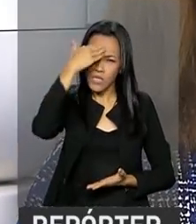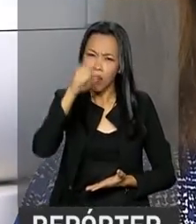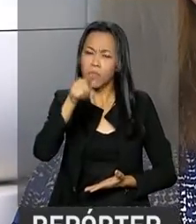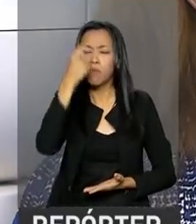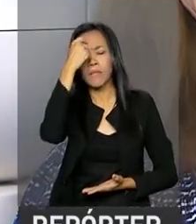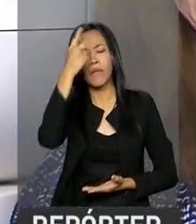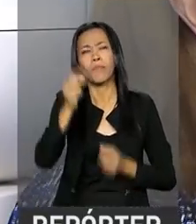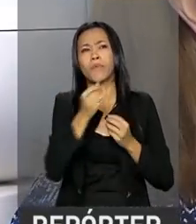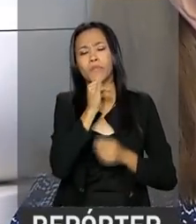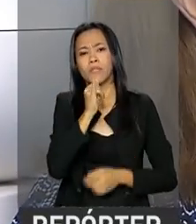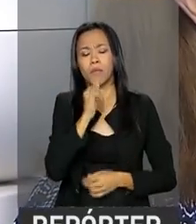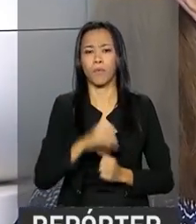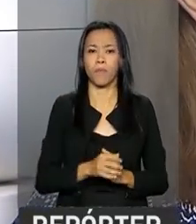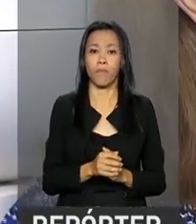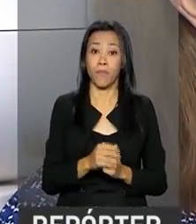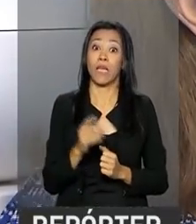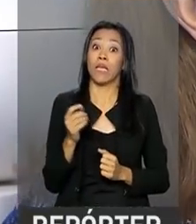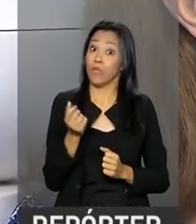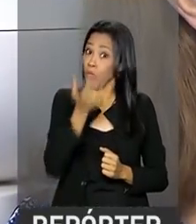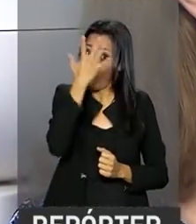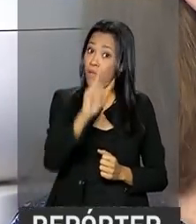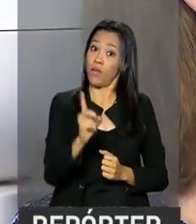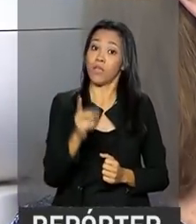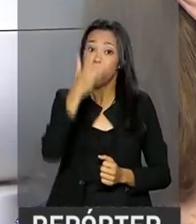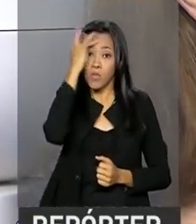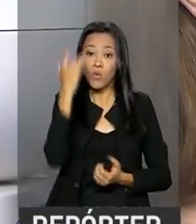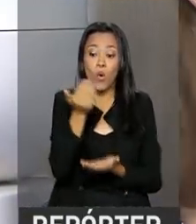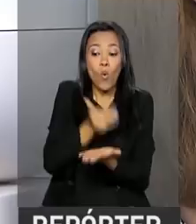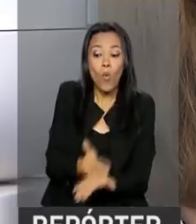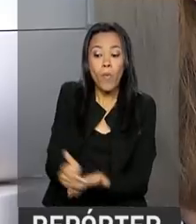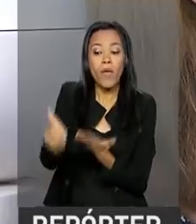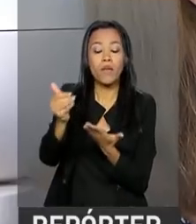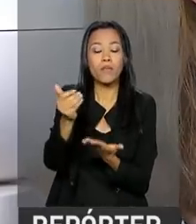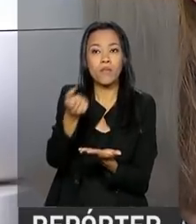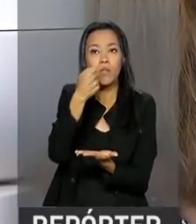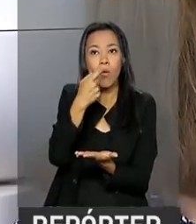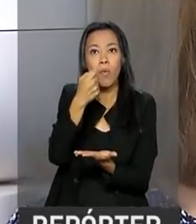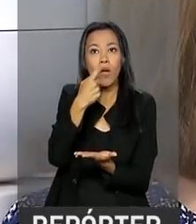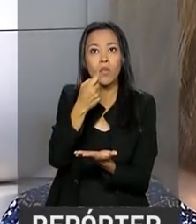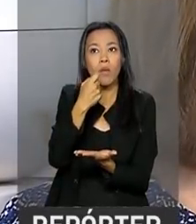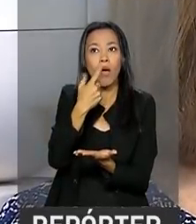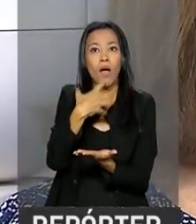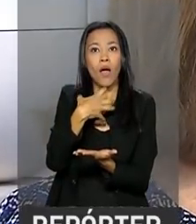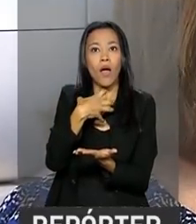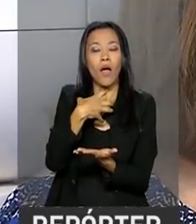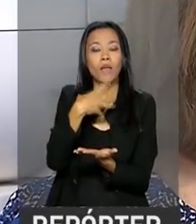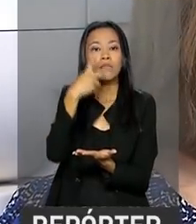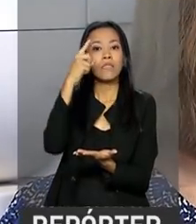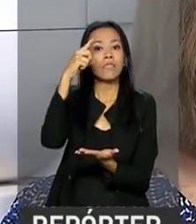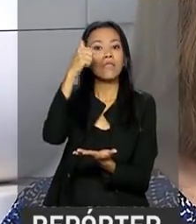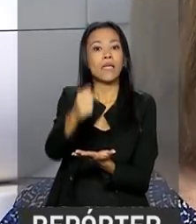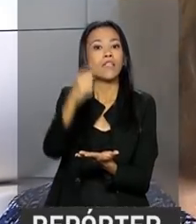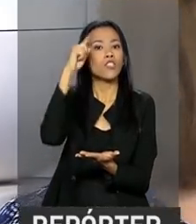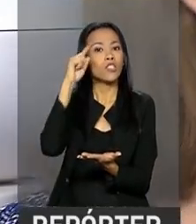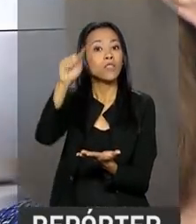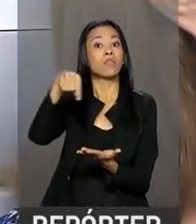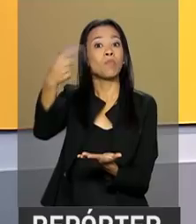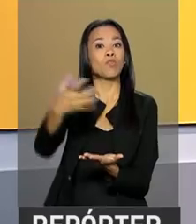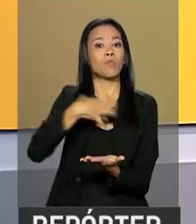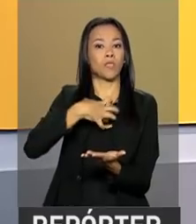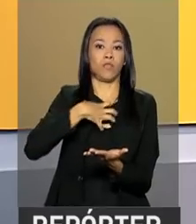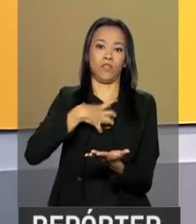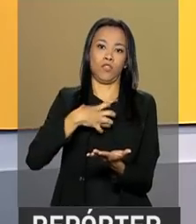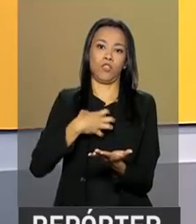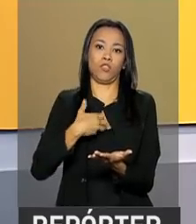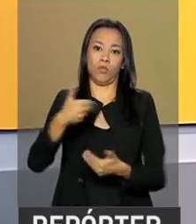ideia é tão complexo que ela só começa a fazer 6 sete dias após iniciar o tratamento